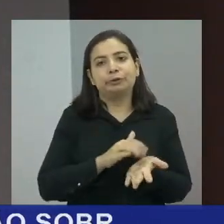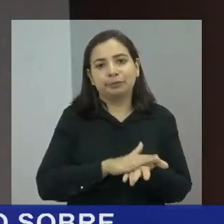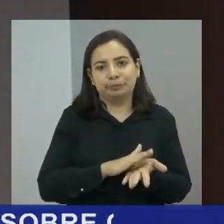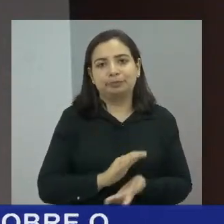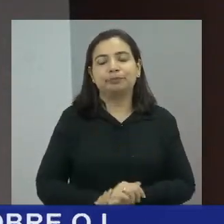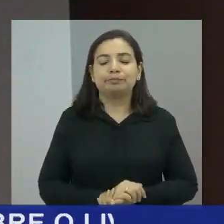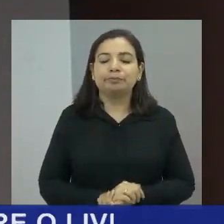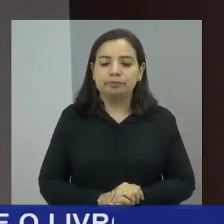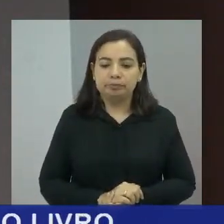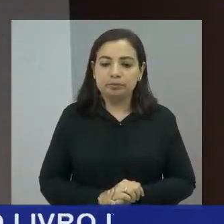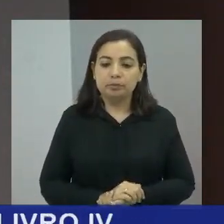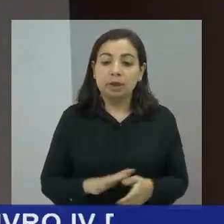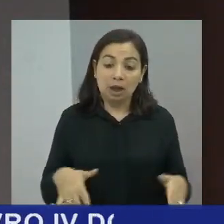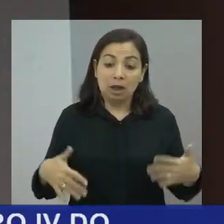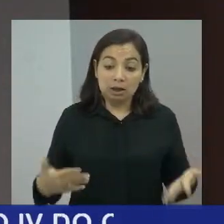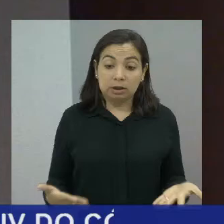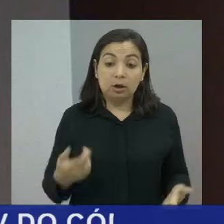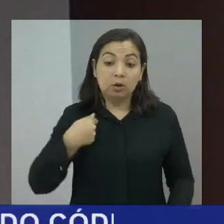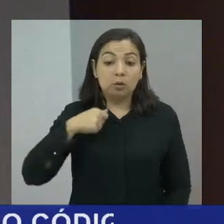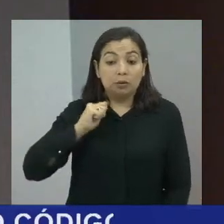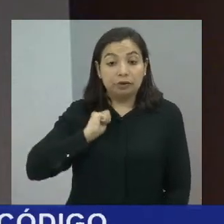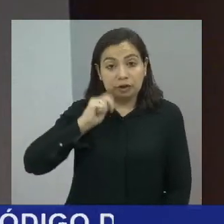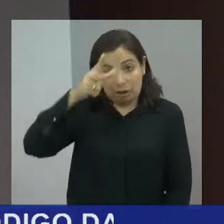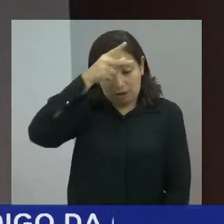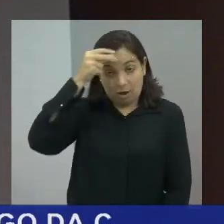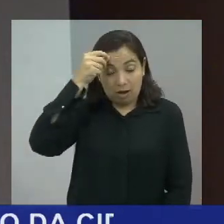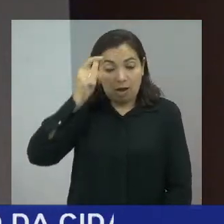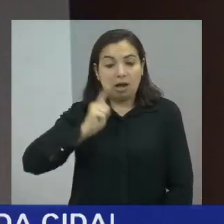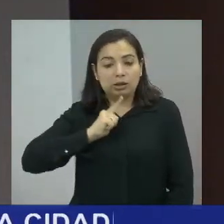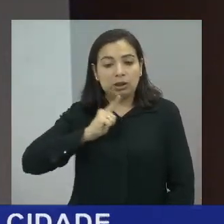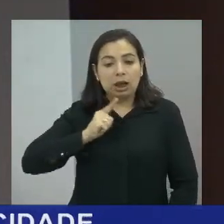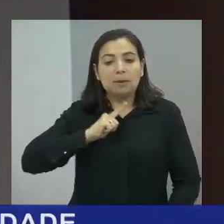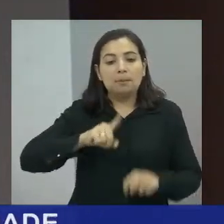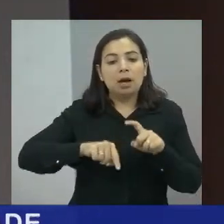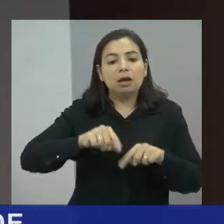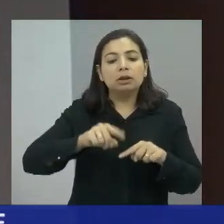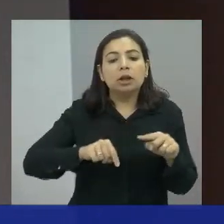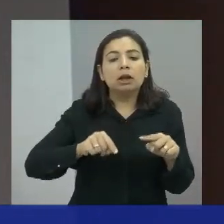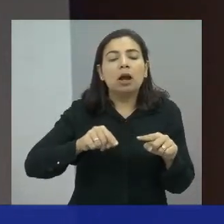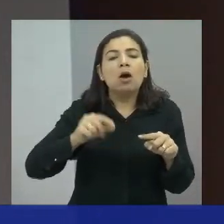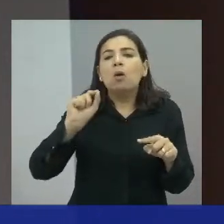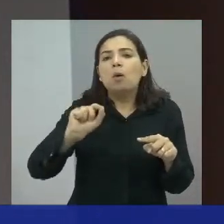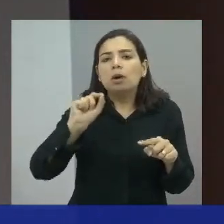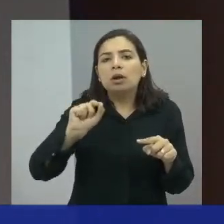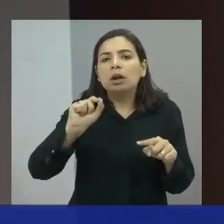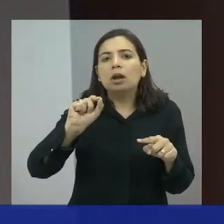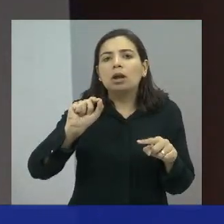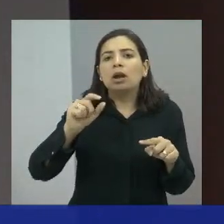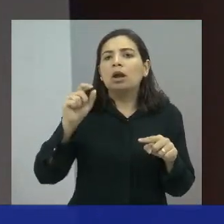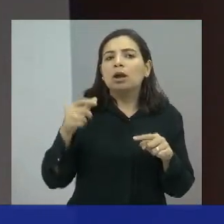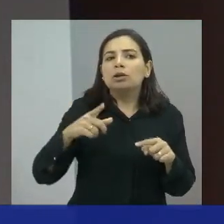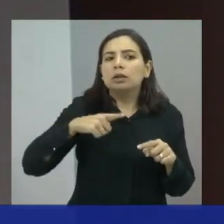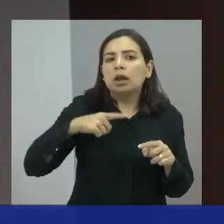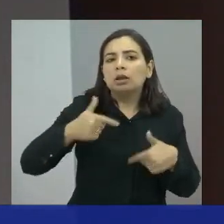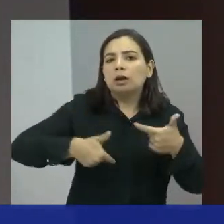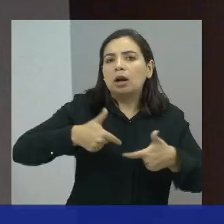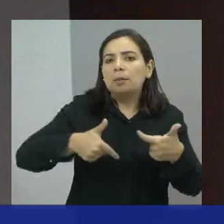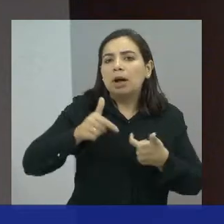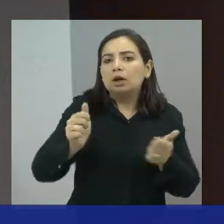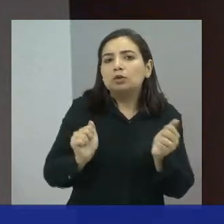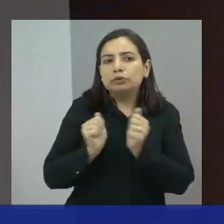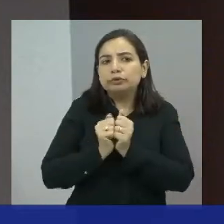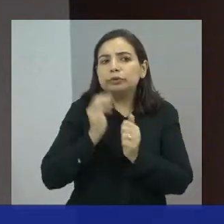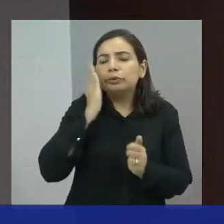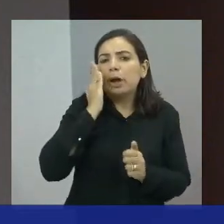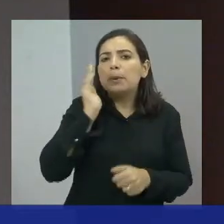O fiscal municipal vai ter como ferramenta de trabalho as leis, as normas nesta lei que nós